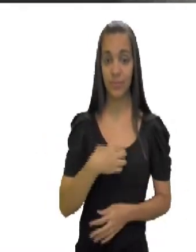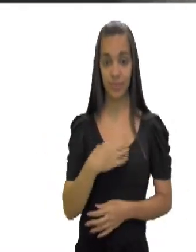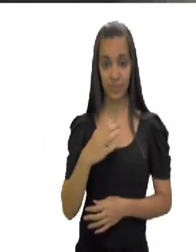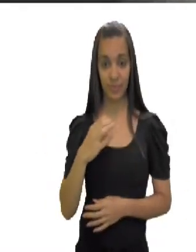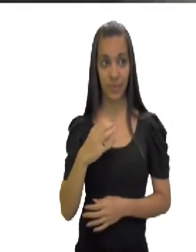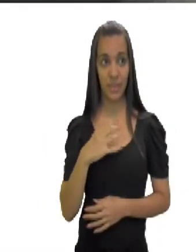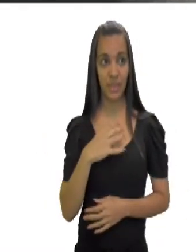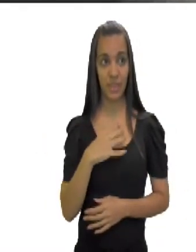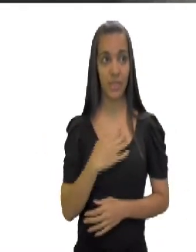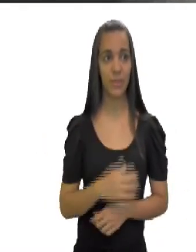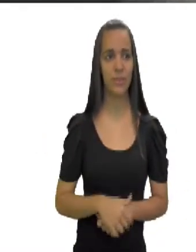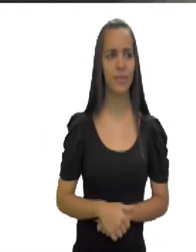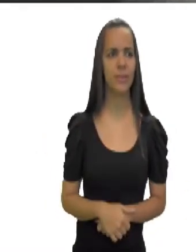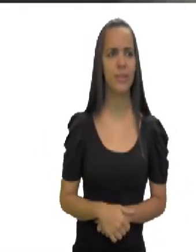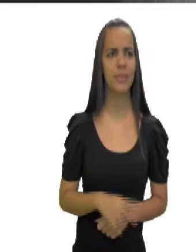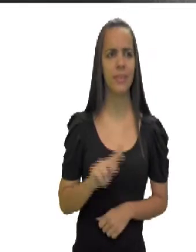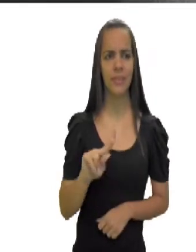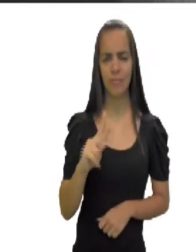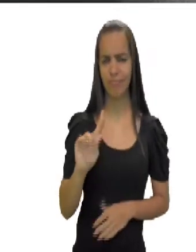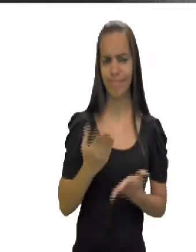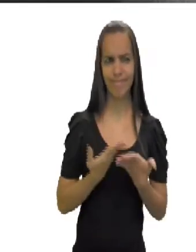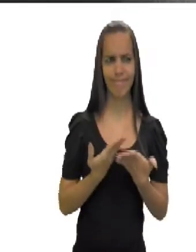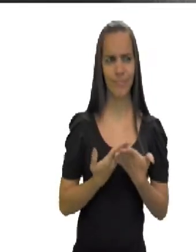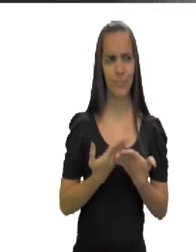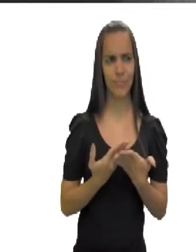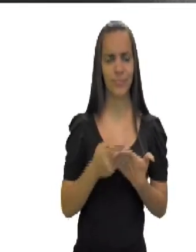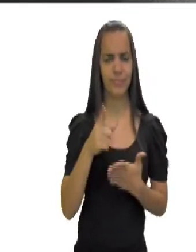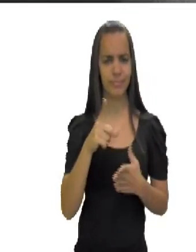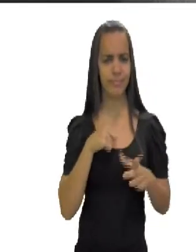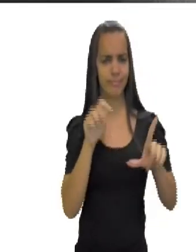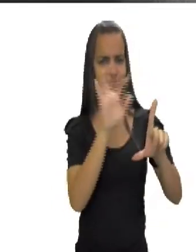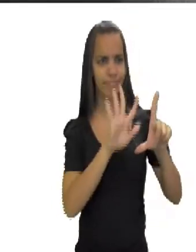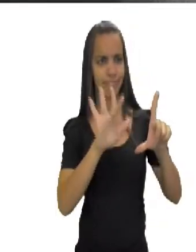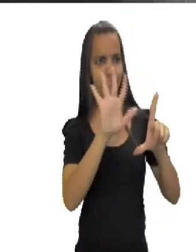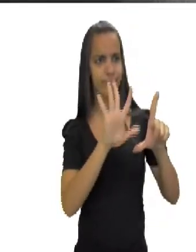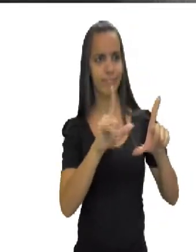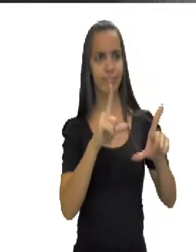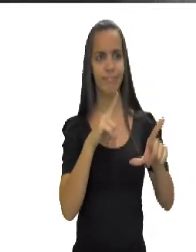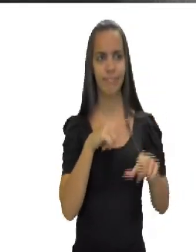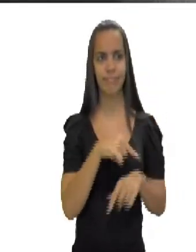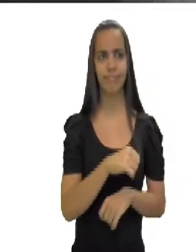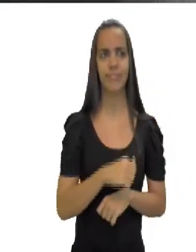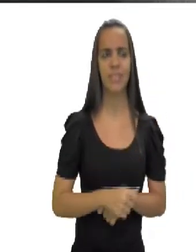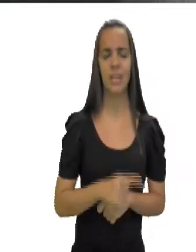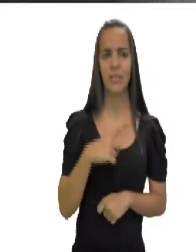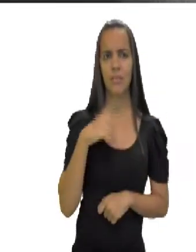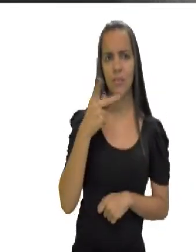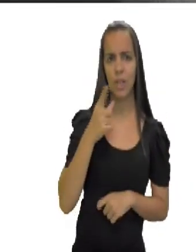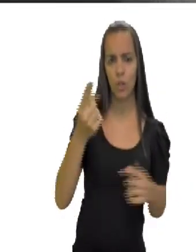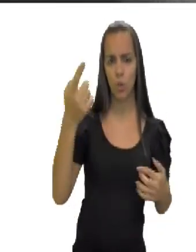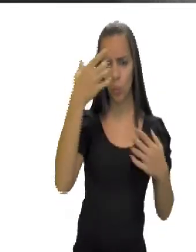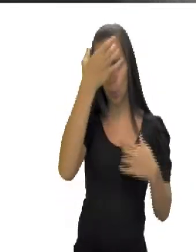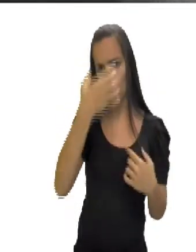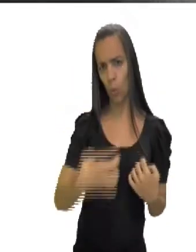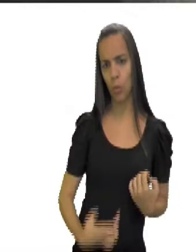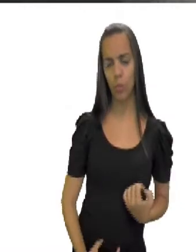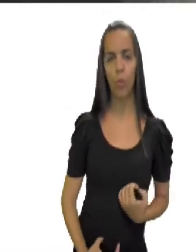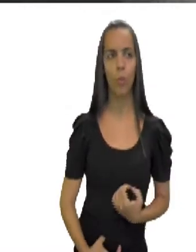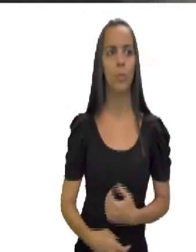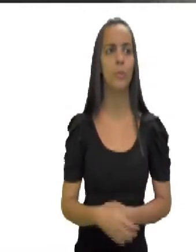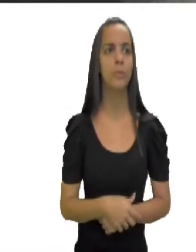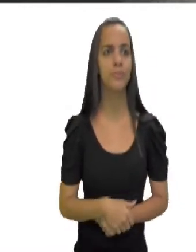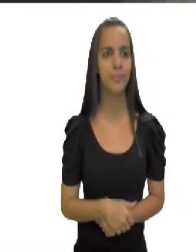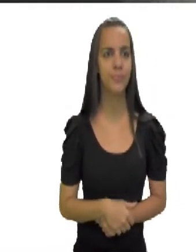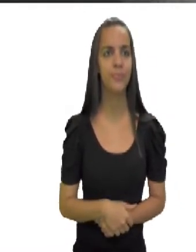ciências, a sua aula 10 lá da plataforma, onde fala do corpo humano, do sistema digestório.